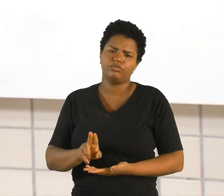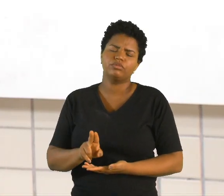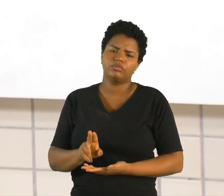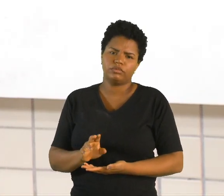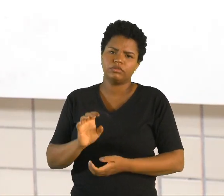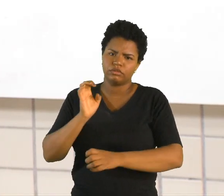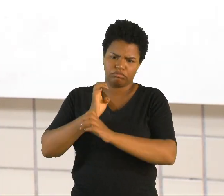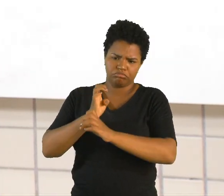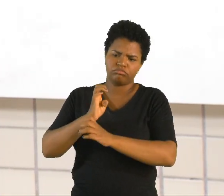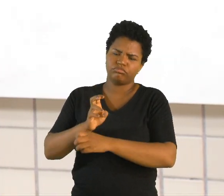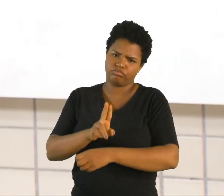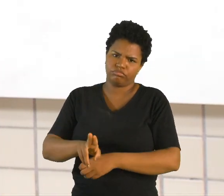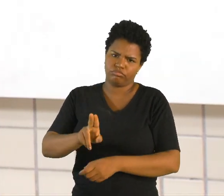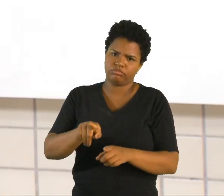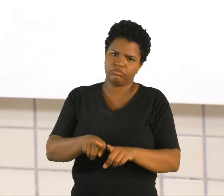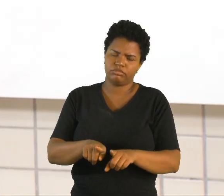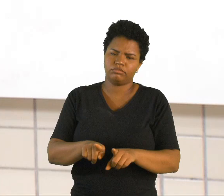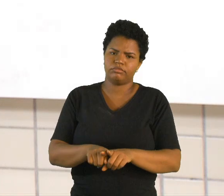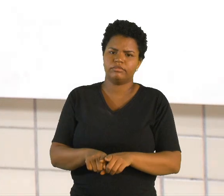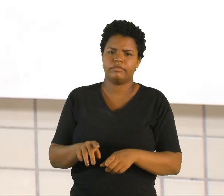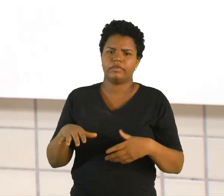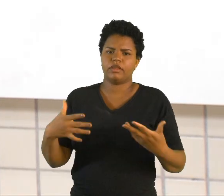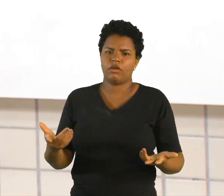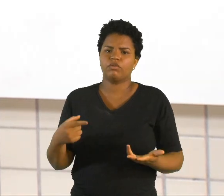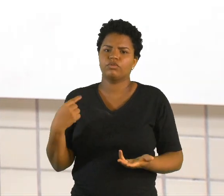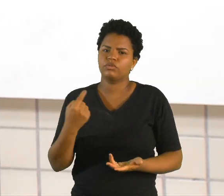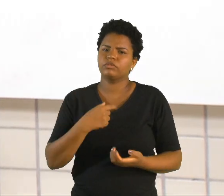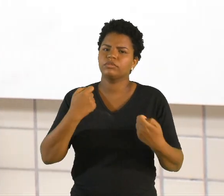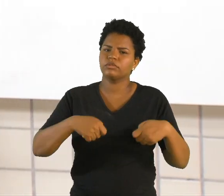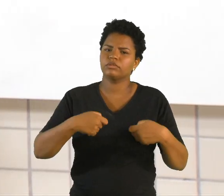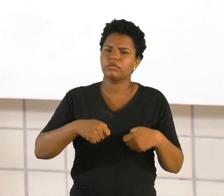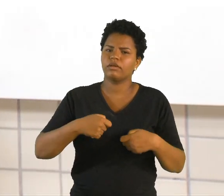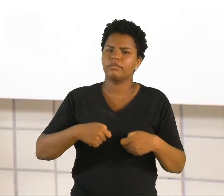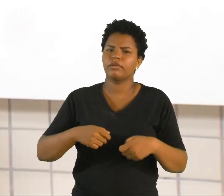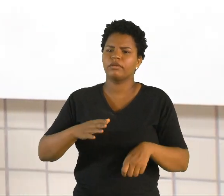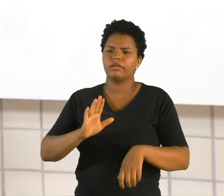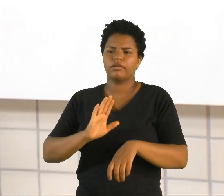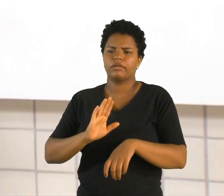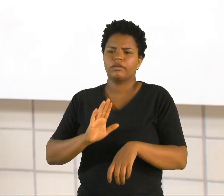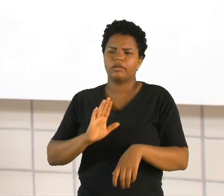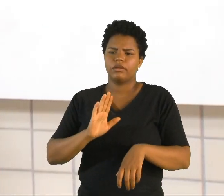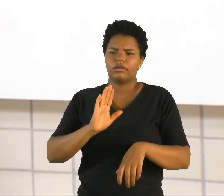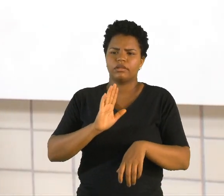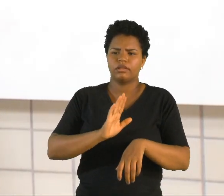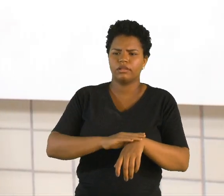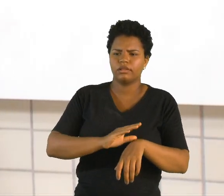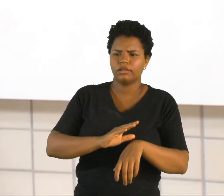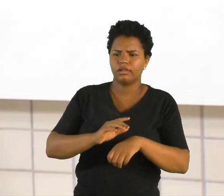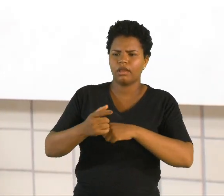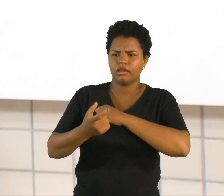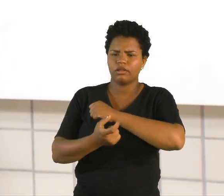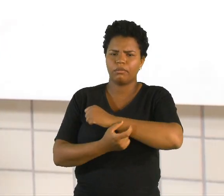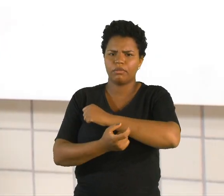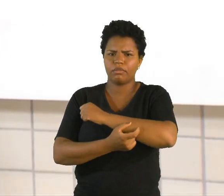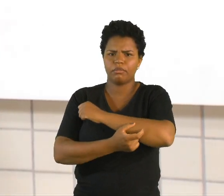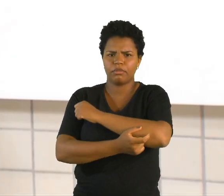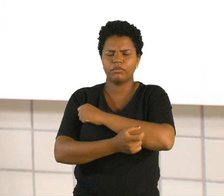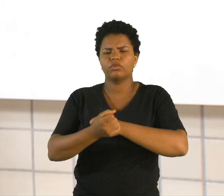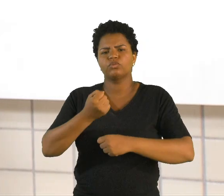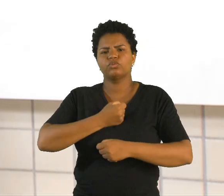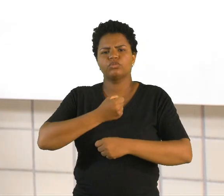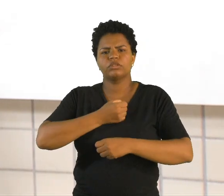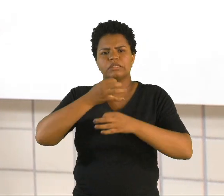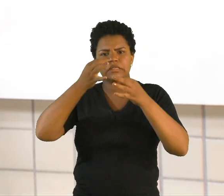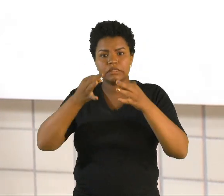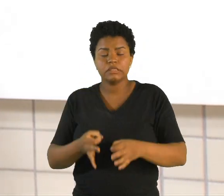E nós precisamos saber que tem os inteiros, que é aquela quantidade que fica exata, e tem também